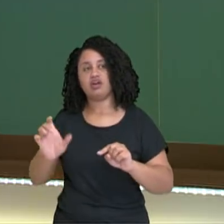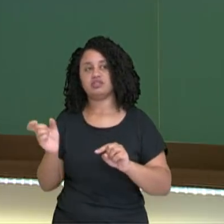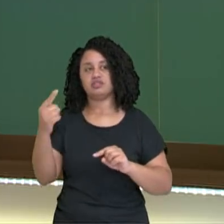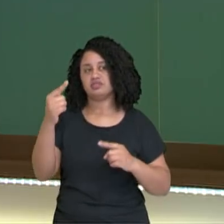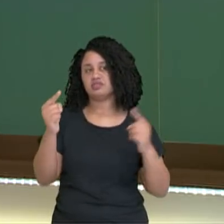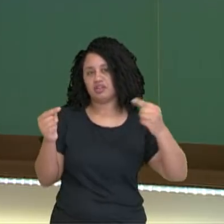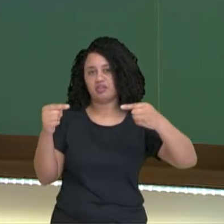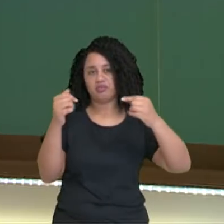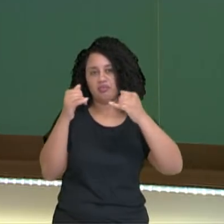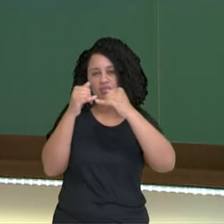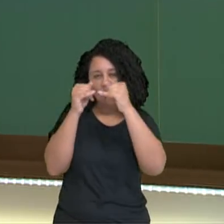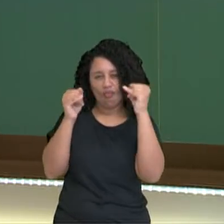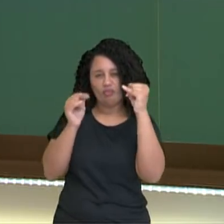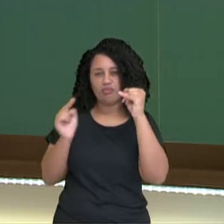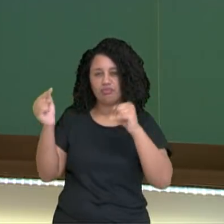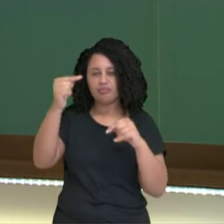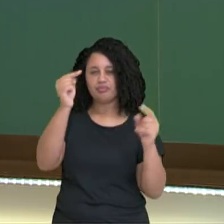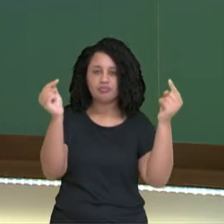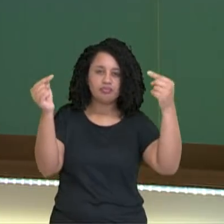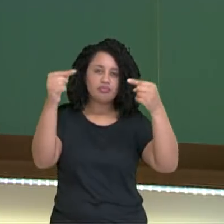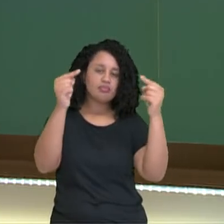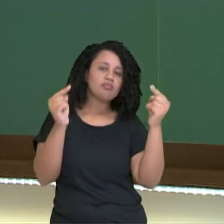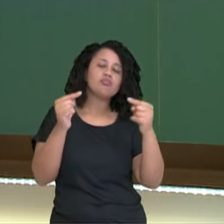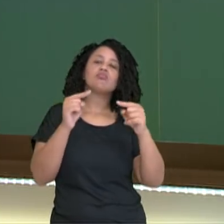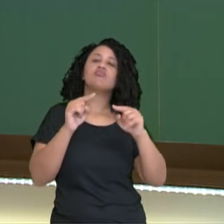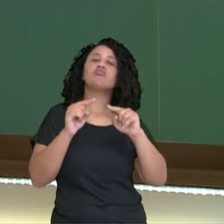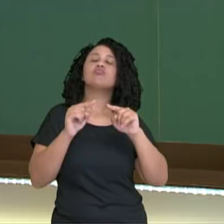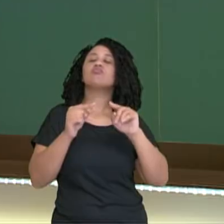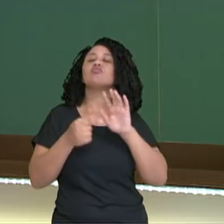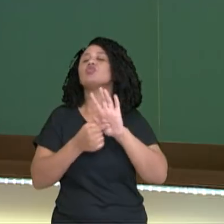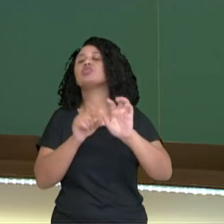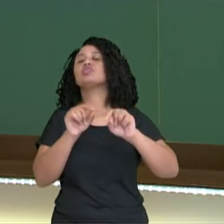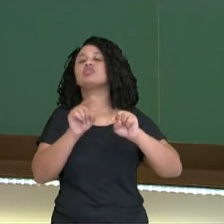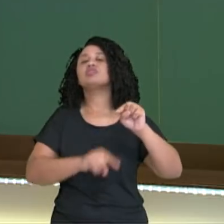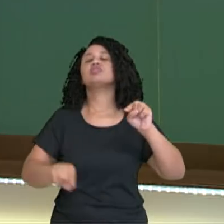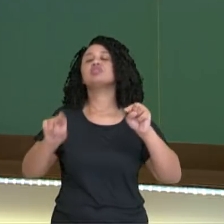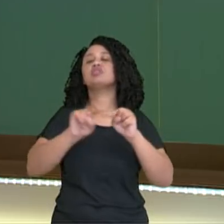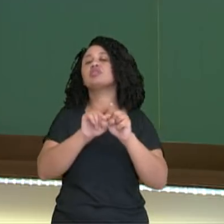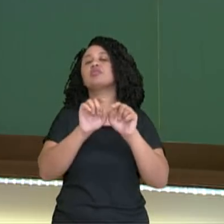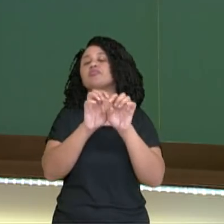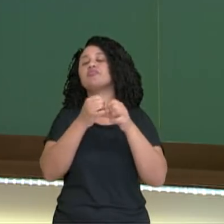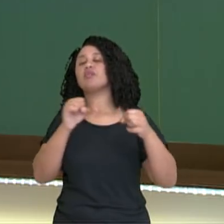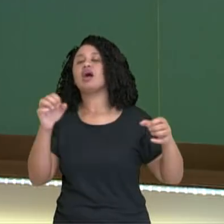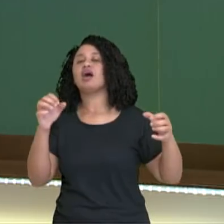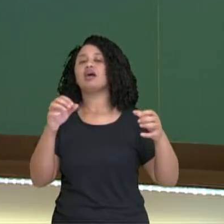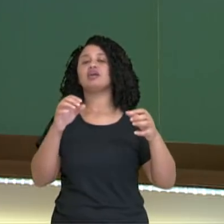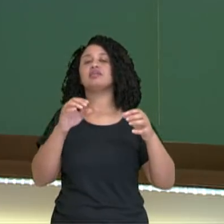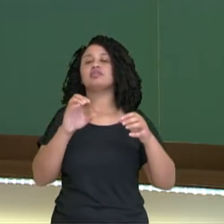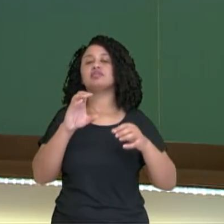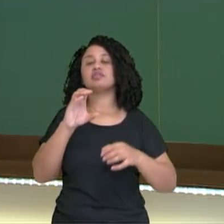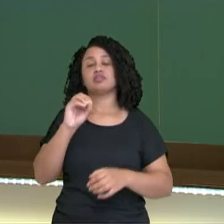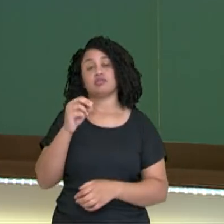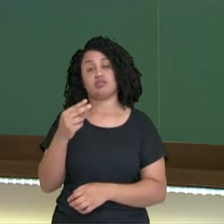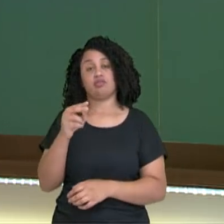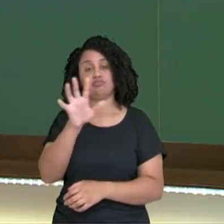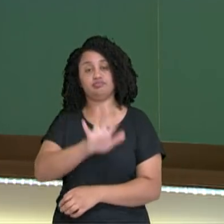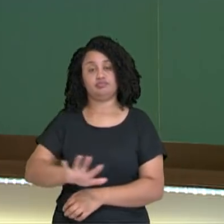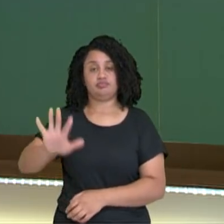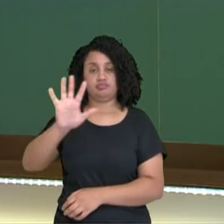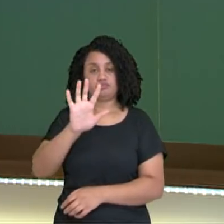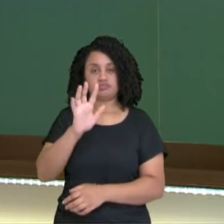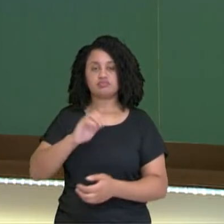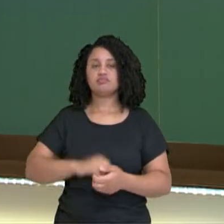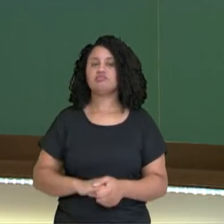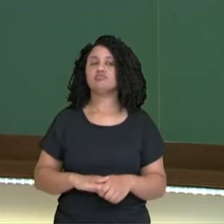finas, com relação à expansão, à liberação de CO2 no meio ambiente. Então, veja, nós temos